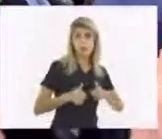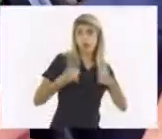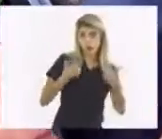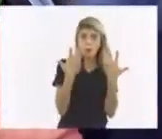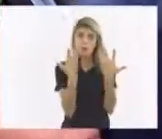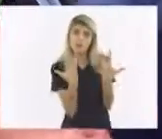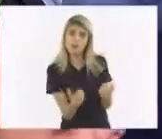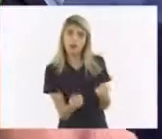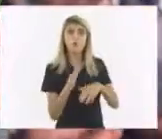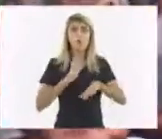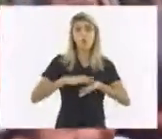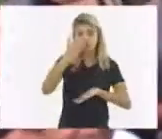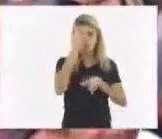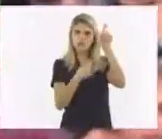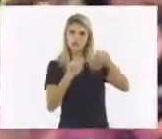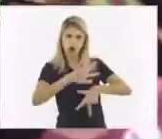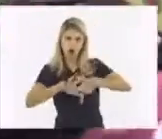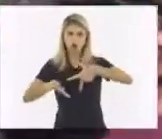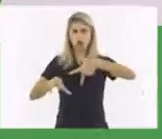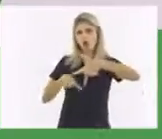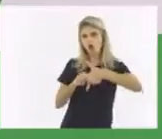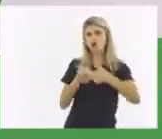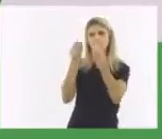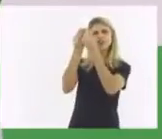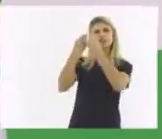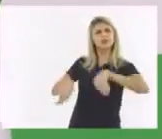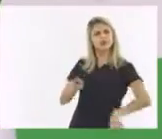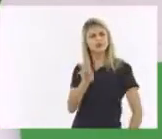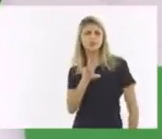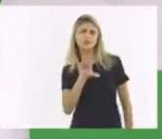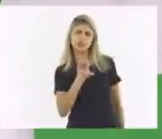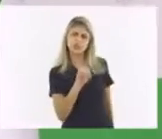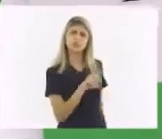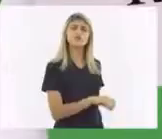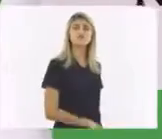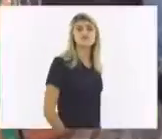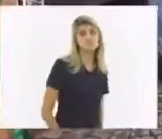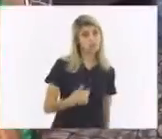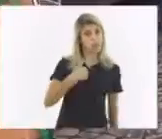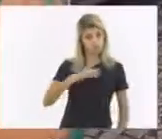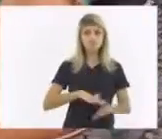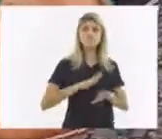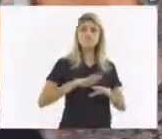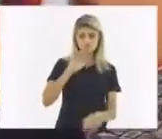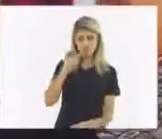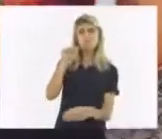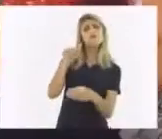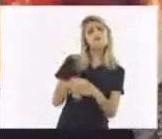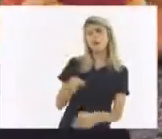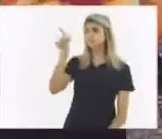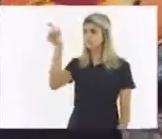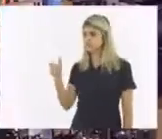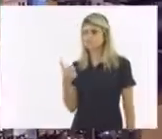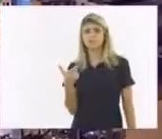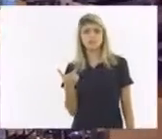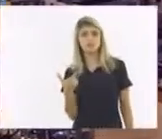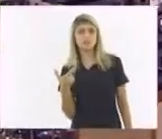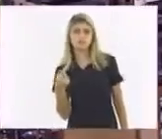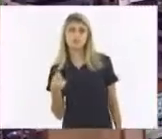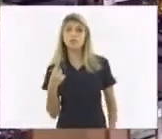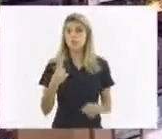vamos consertar o que a corrupção acabou de destruir. Eu voto 20 por um